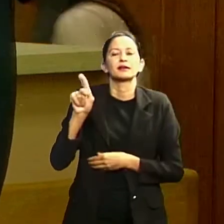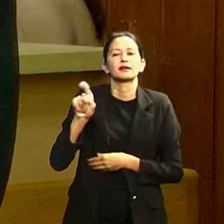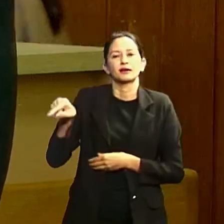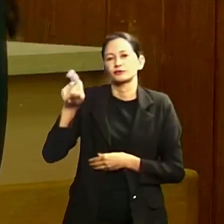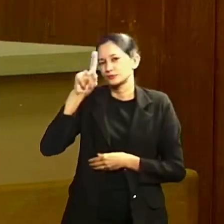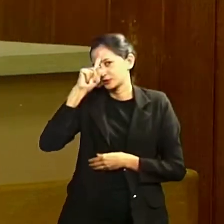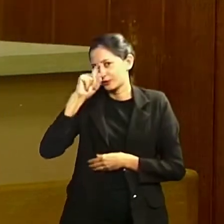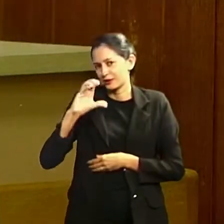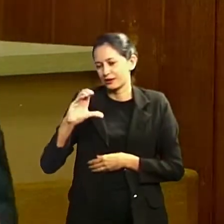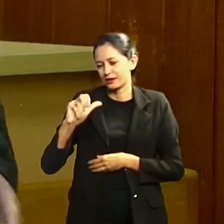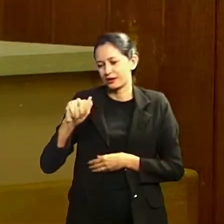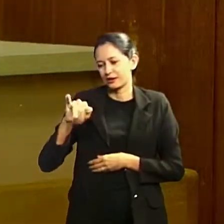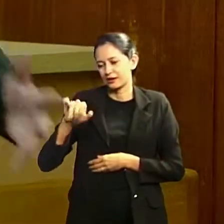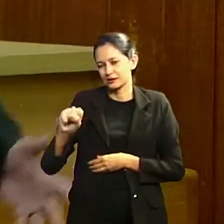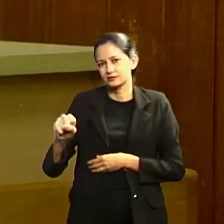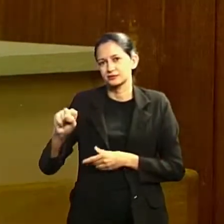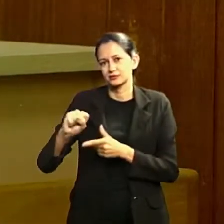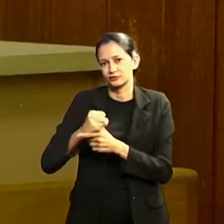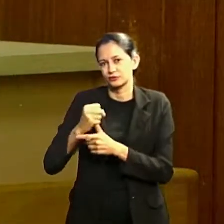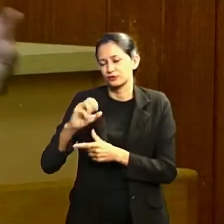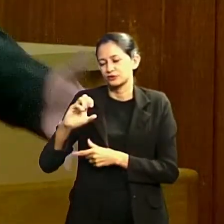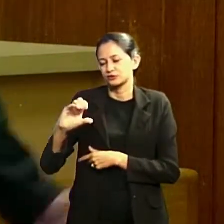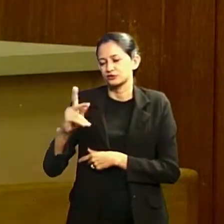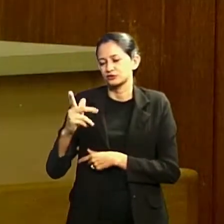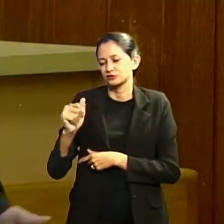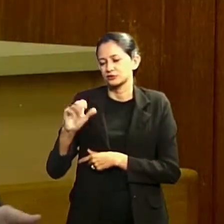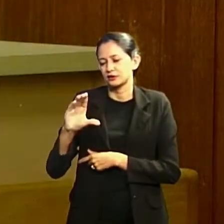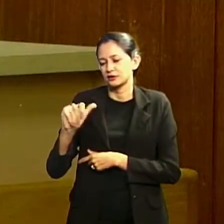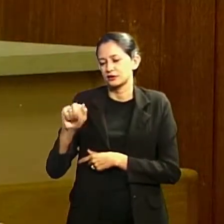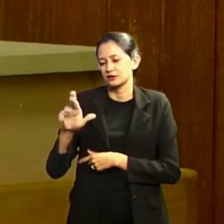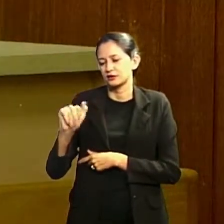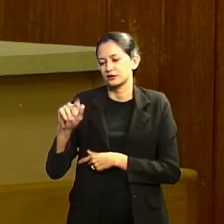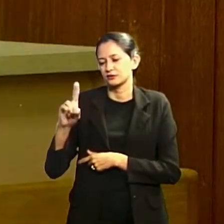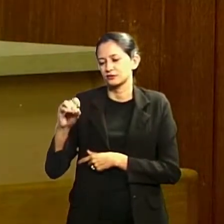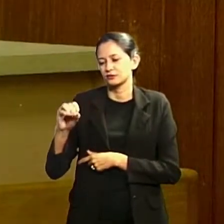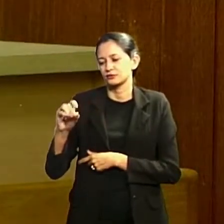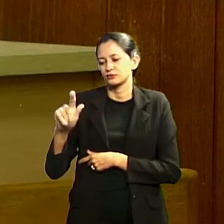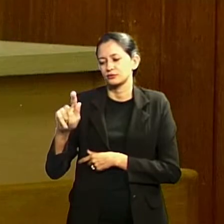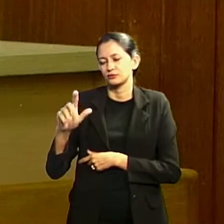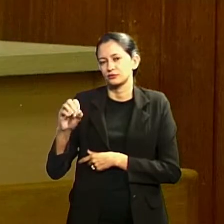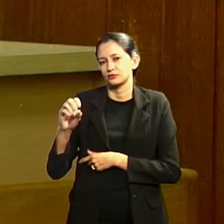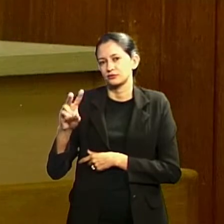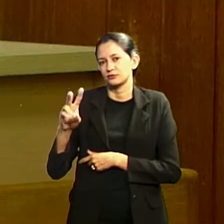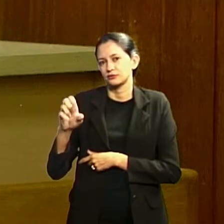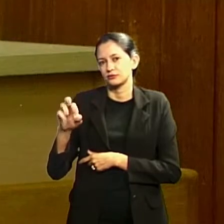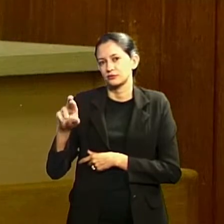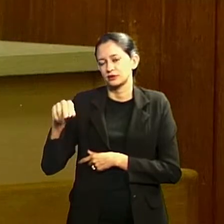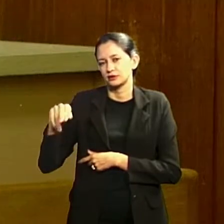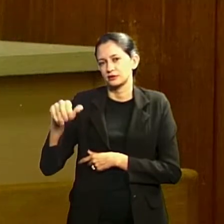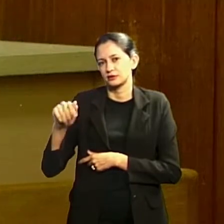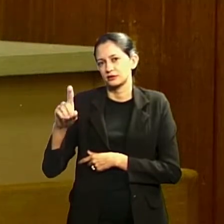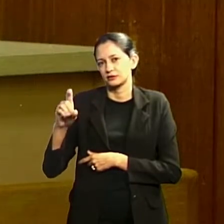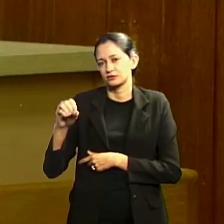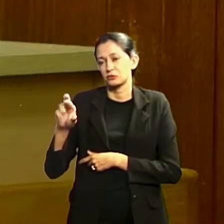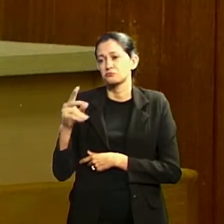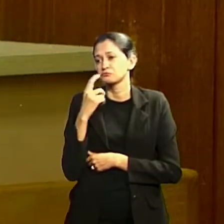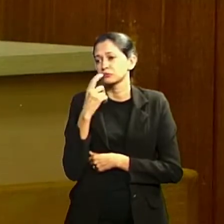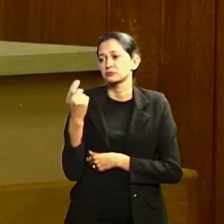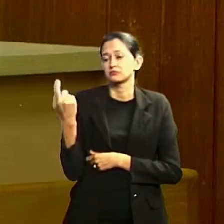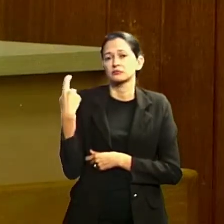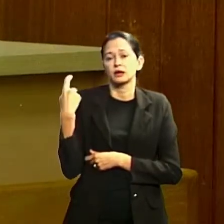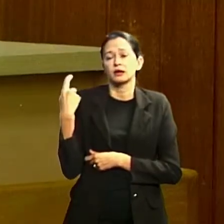do governador, uma unidade que foi recentemente consertada, está